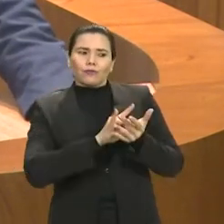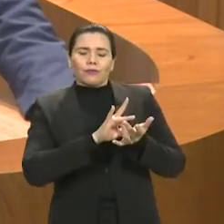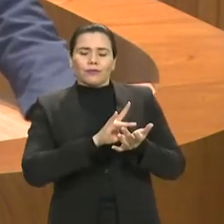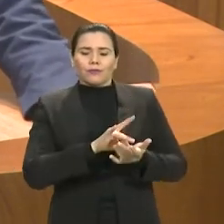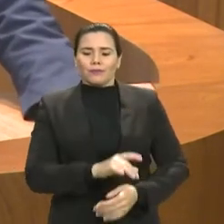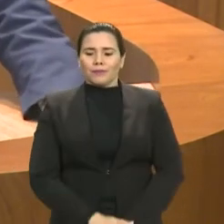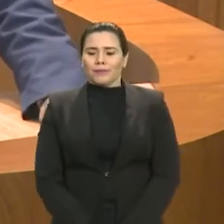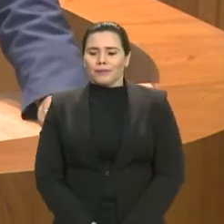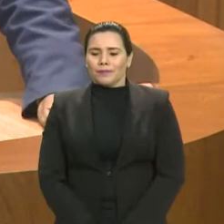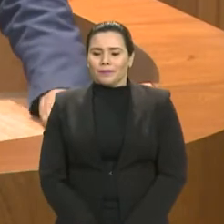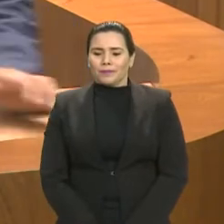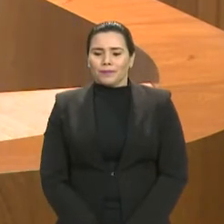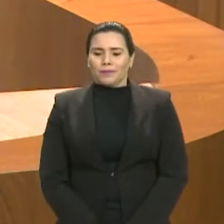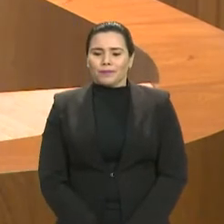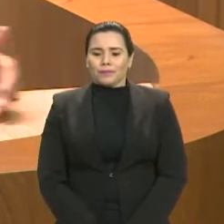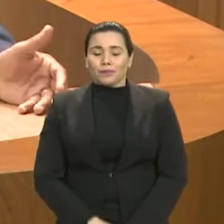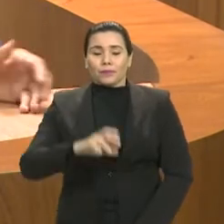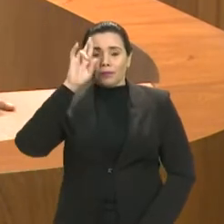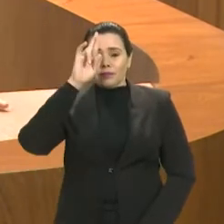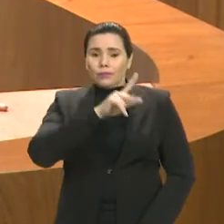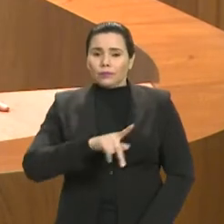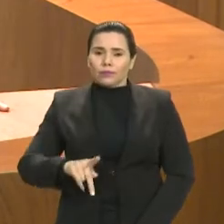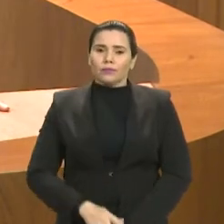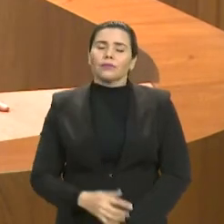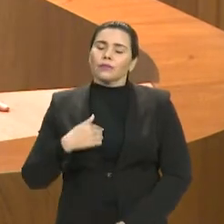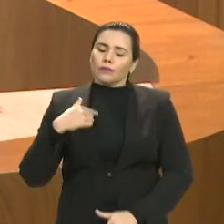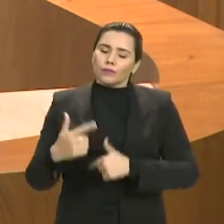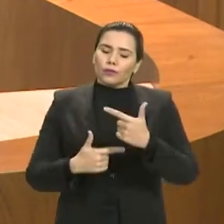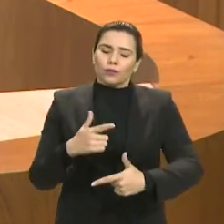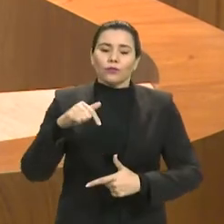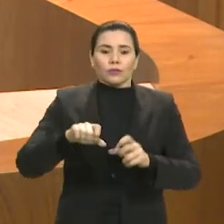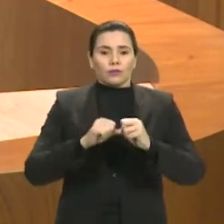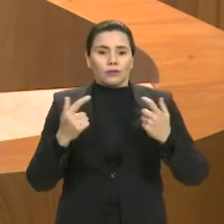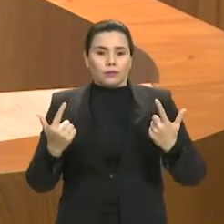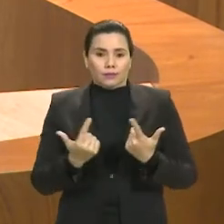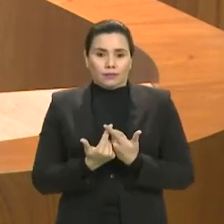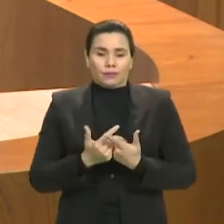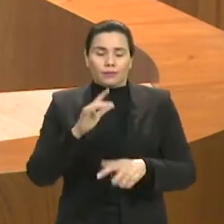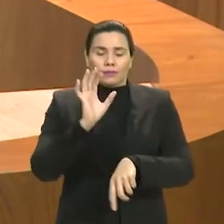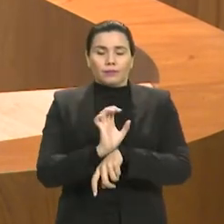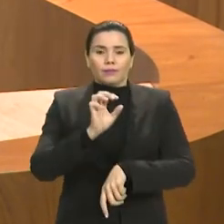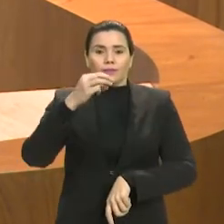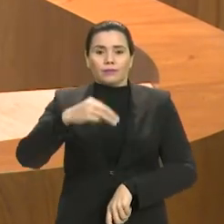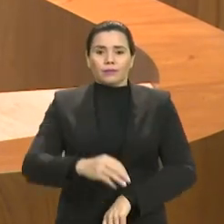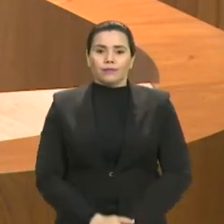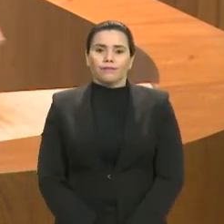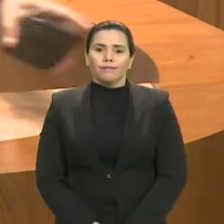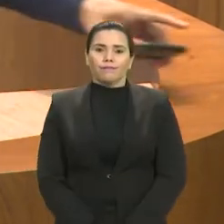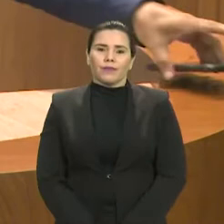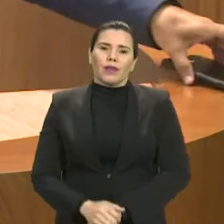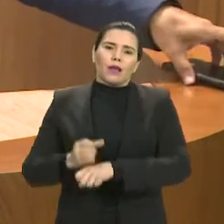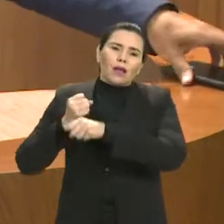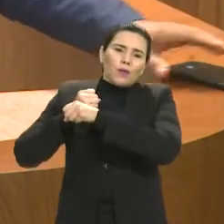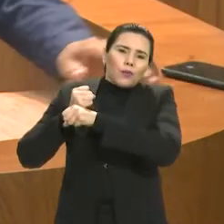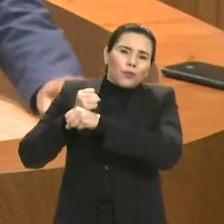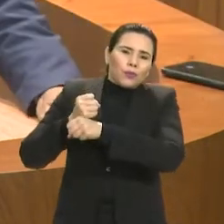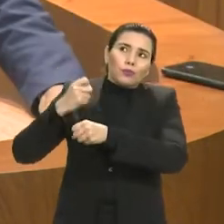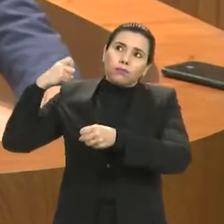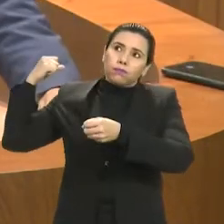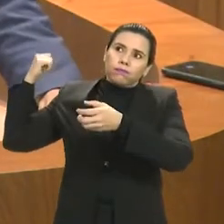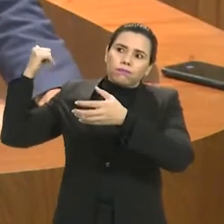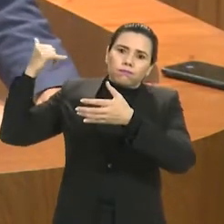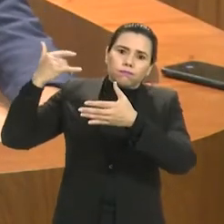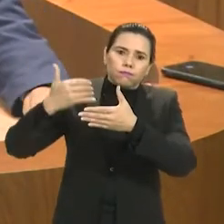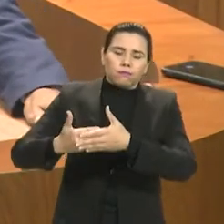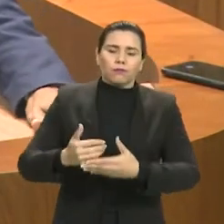Senhor presidente, temos travado uma luta na Assembleia Legislativa do Estado do Maranhão ao longo dos últimos anos,